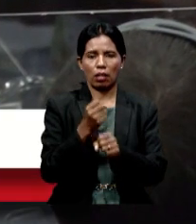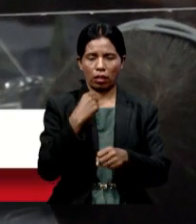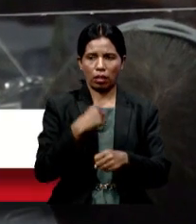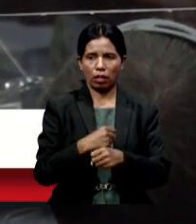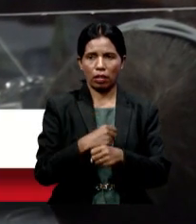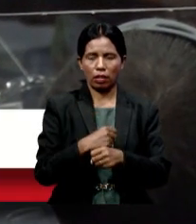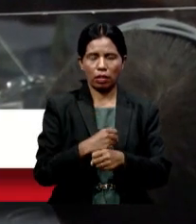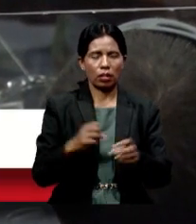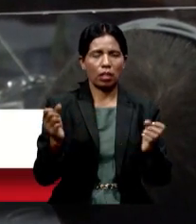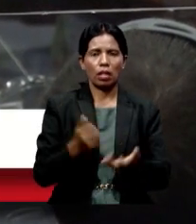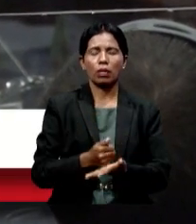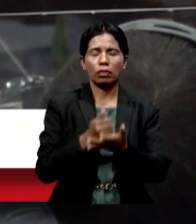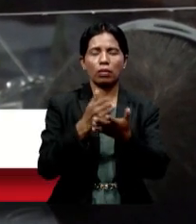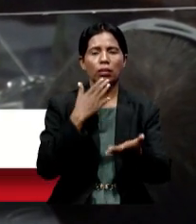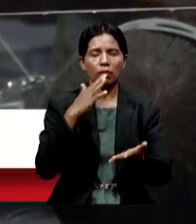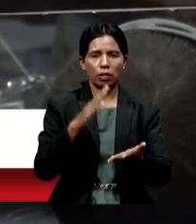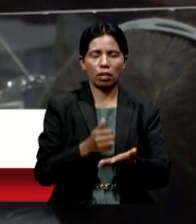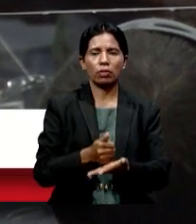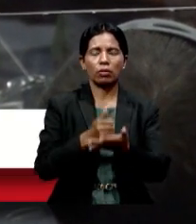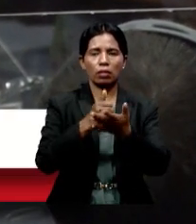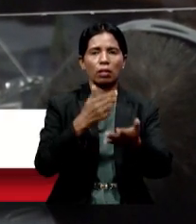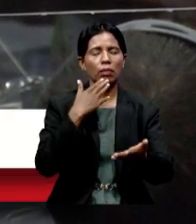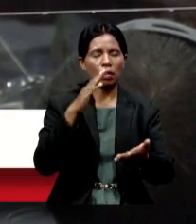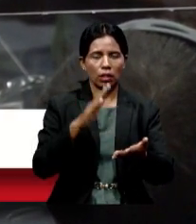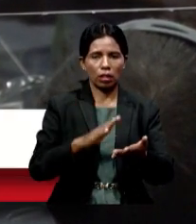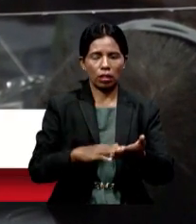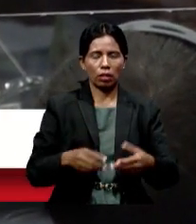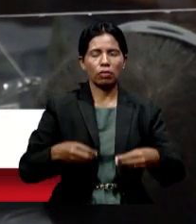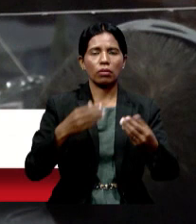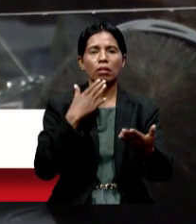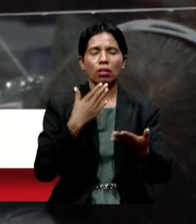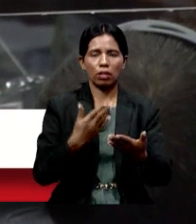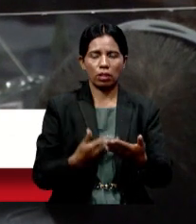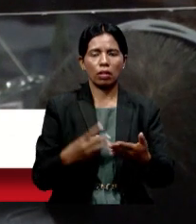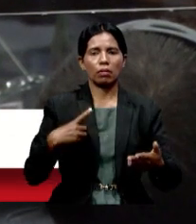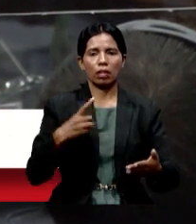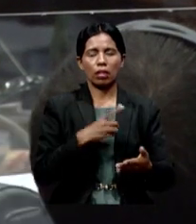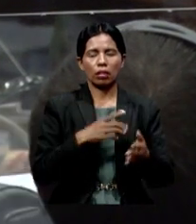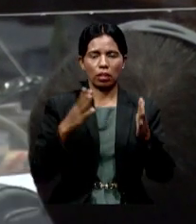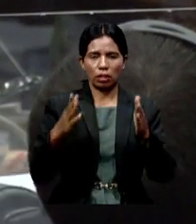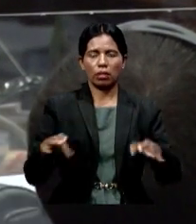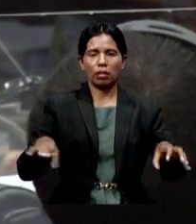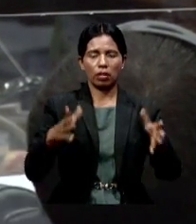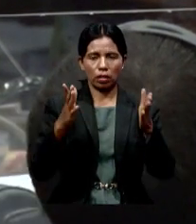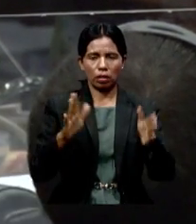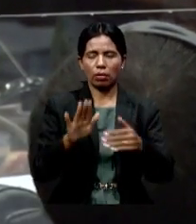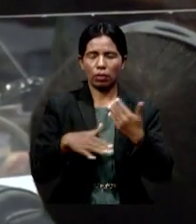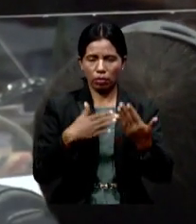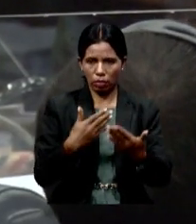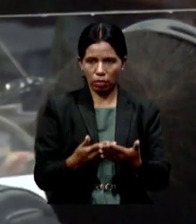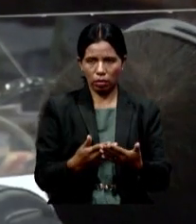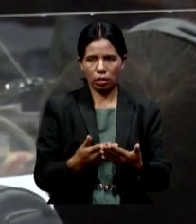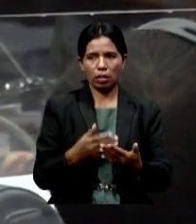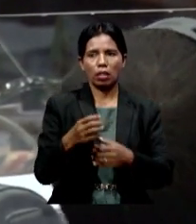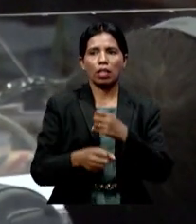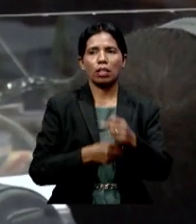cria desentendimento ou halo atendimento ira nebe ladum fo satisfação ba funcionário no deputado Sirá durante